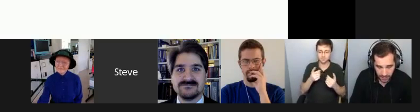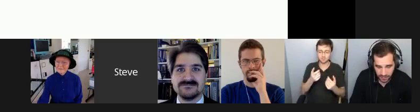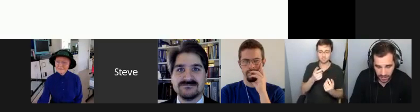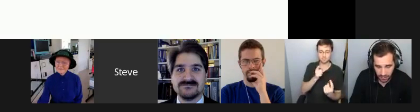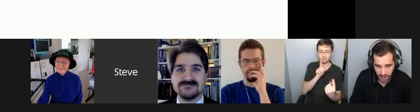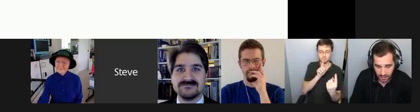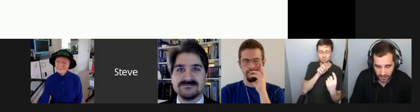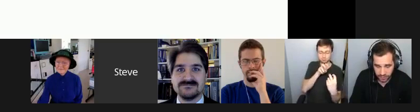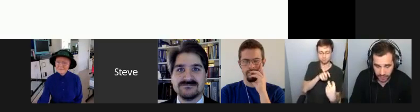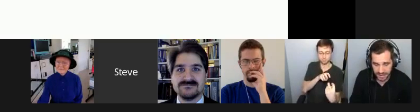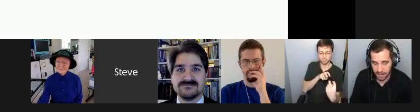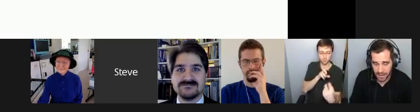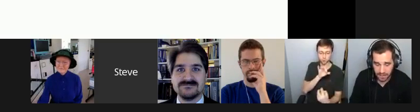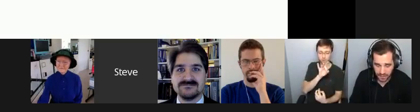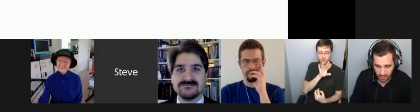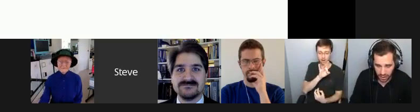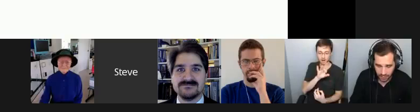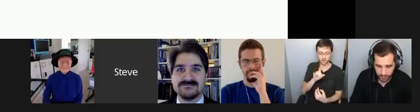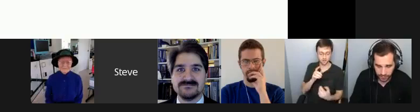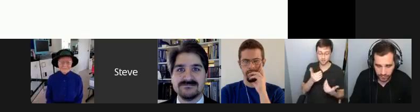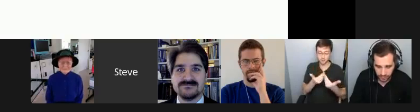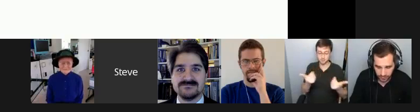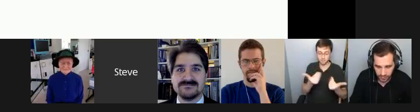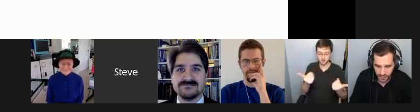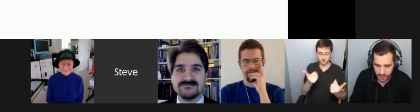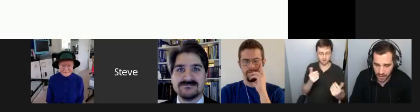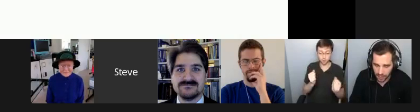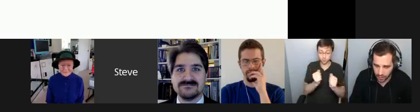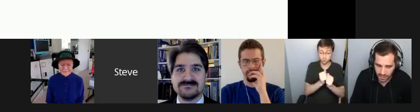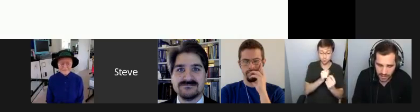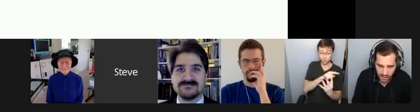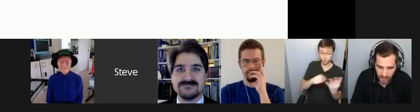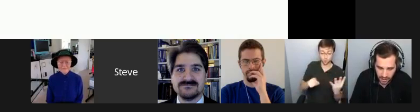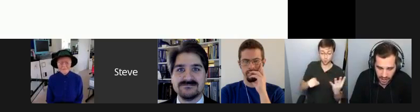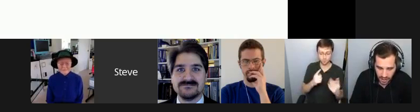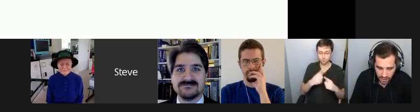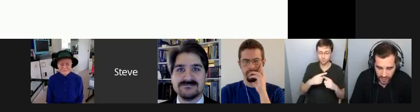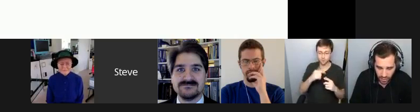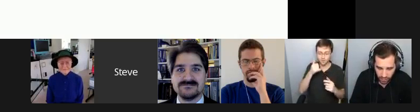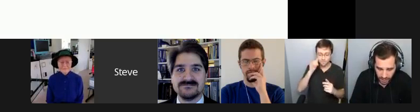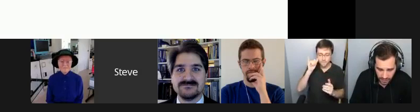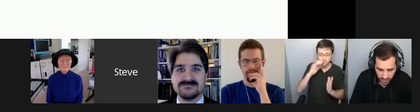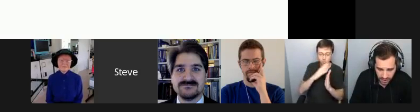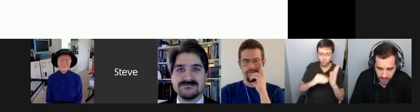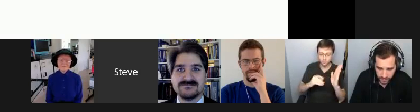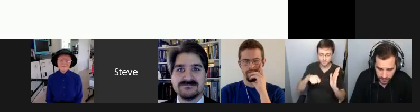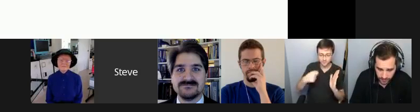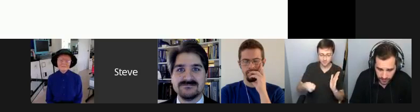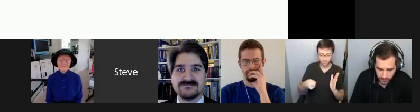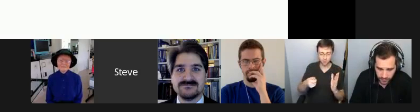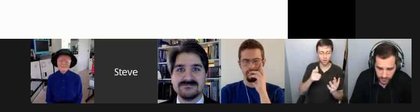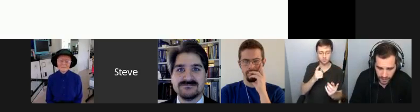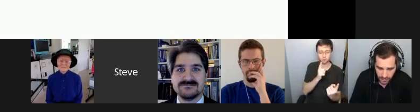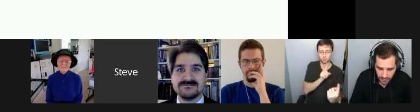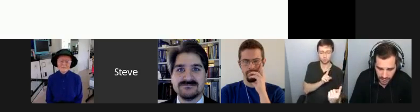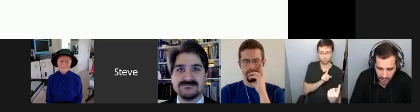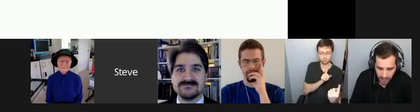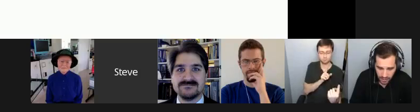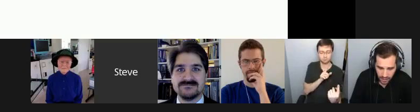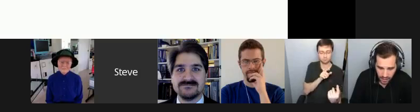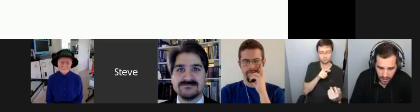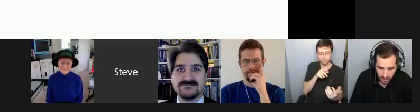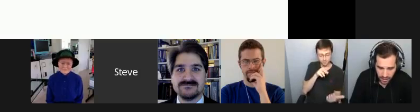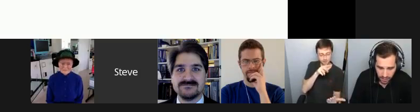eles aprenderam signwriting nessa mesma escola. Então eu sentei individualmente,